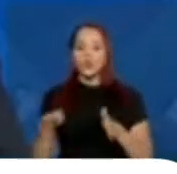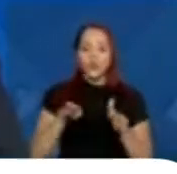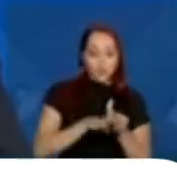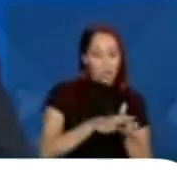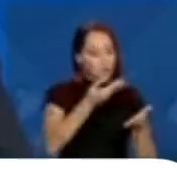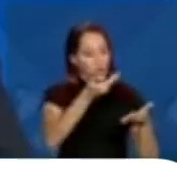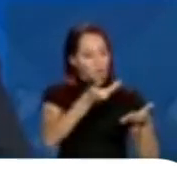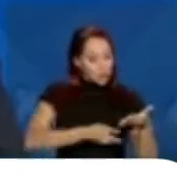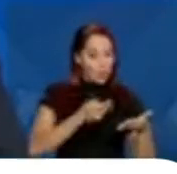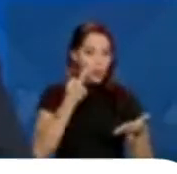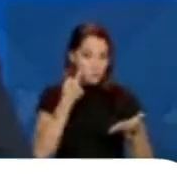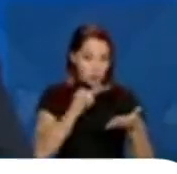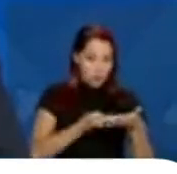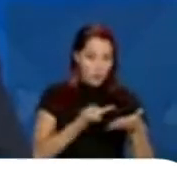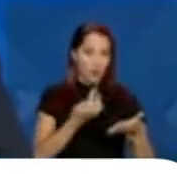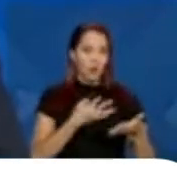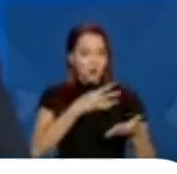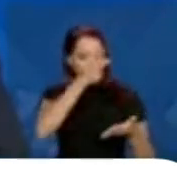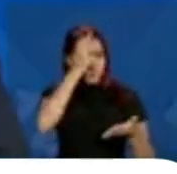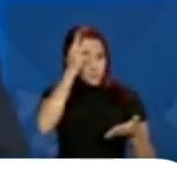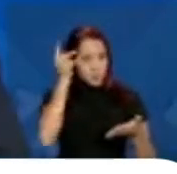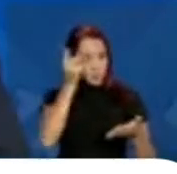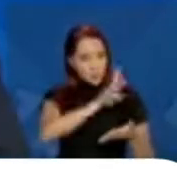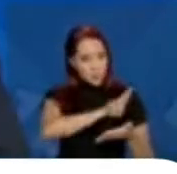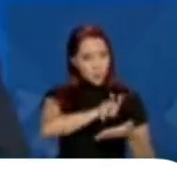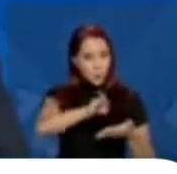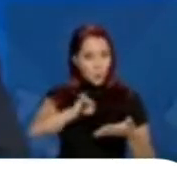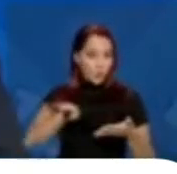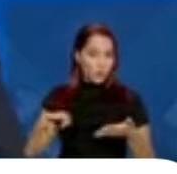apresentadas e pessoas